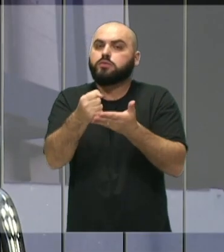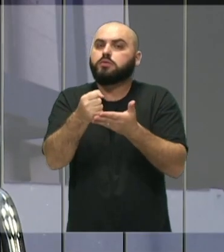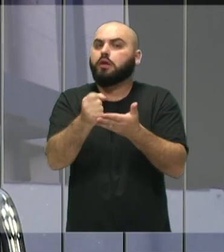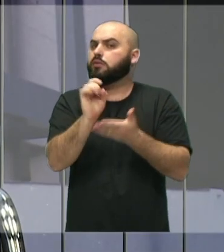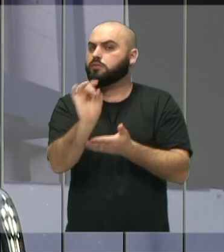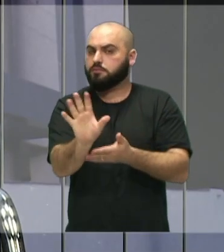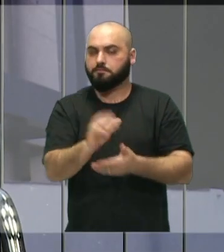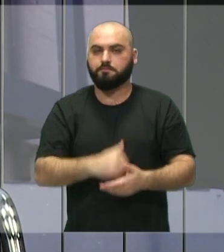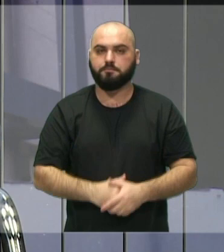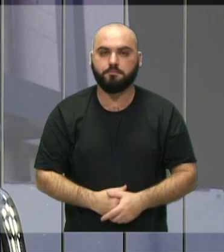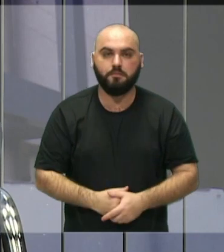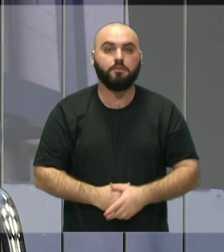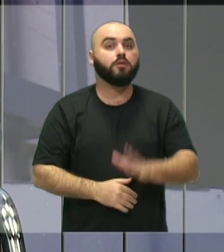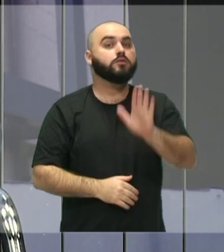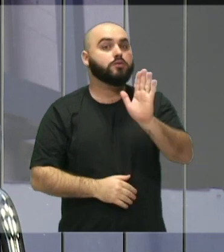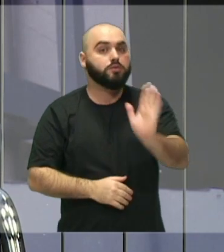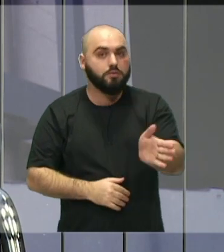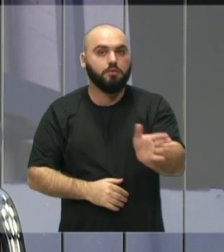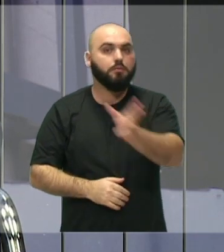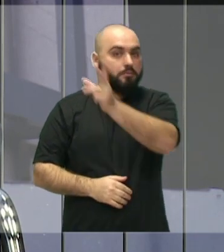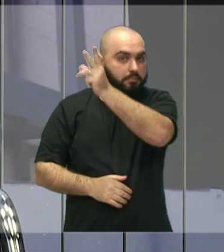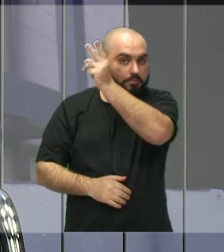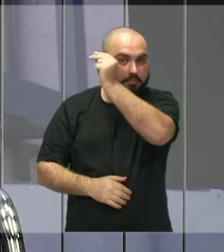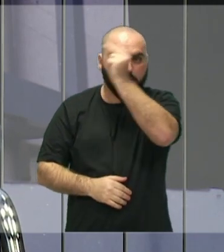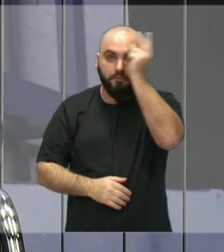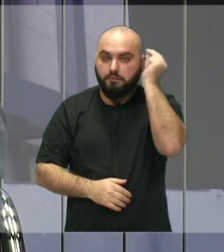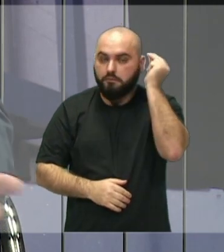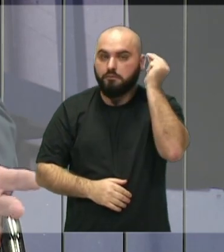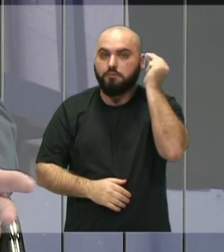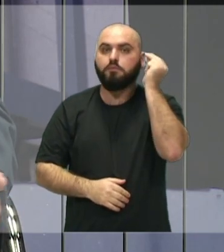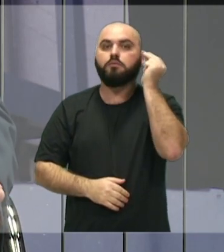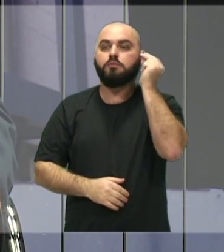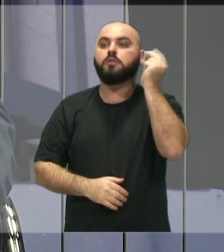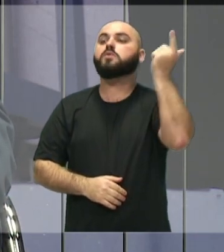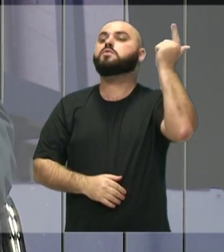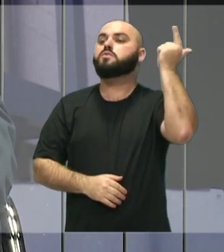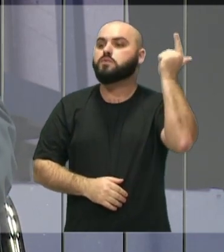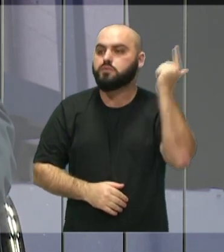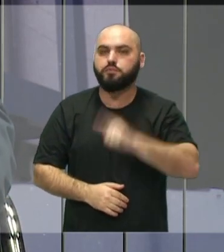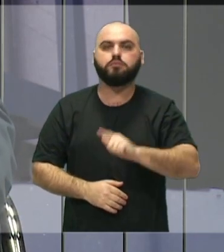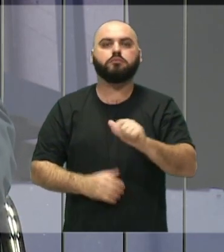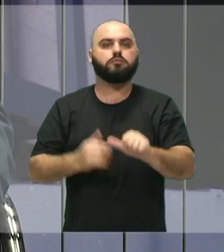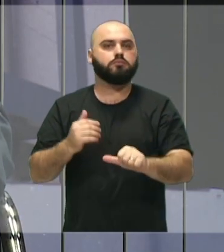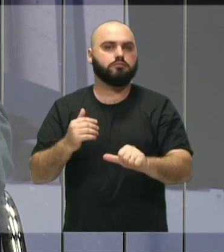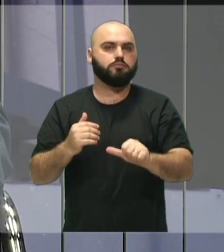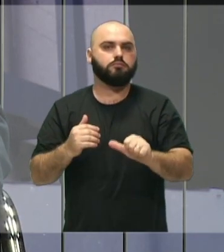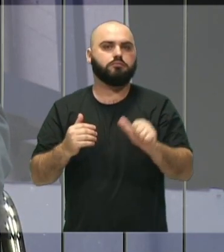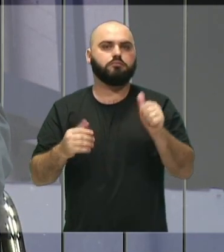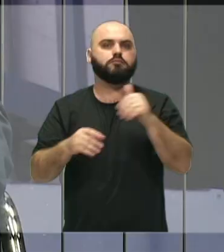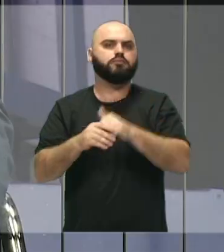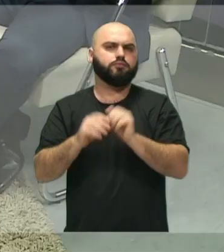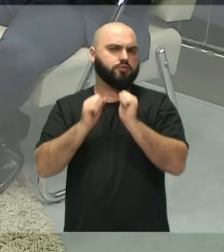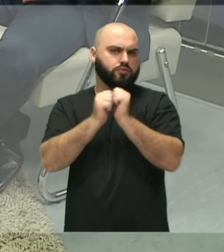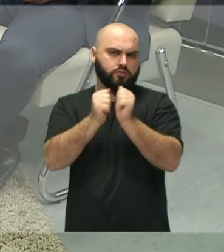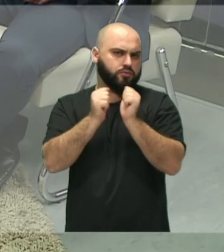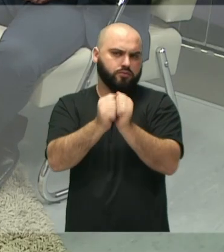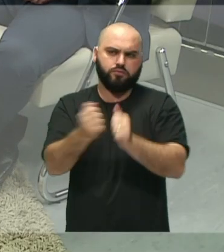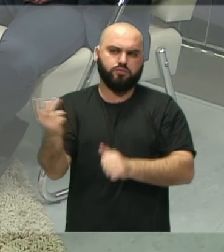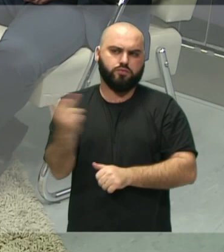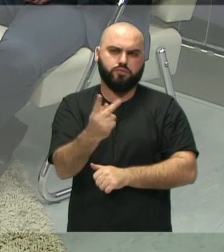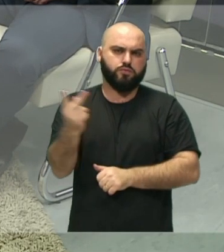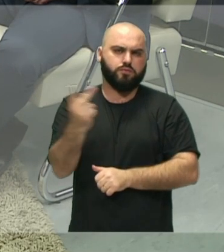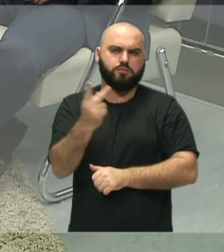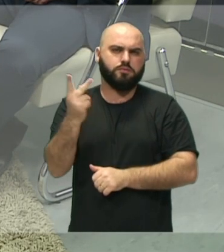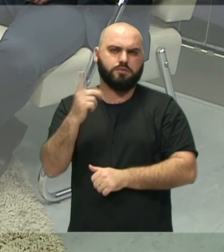E quis o governo, naquela ocasião, que foi vencedor, né? Volney Morastone, junto com Marcelo Sodré, naquela ocasião, venceram as eleições por